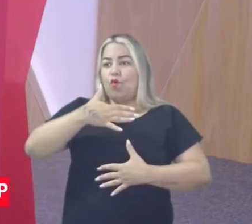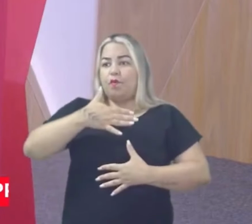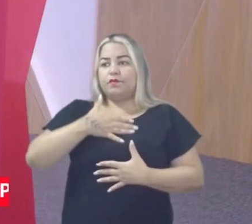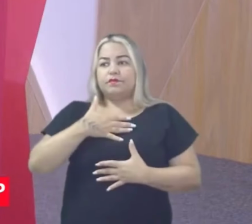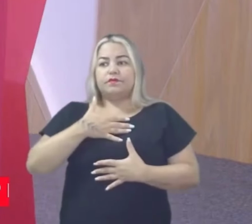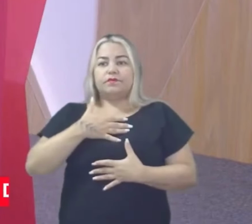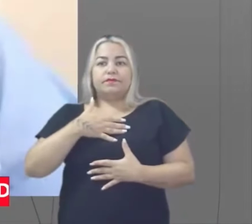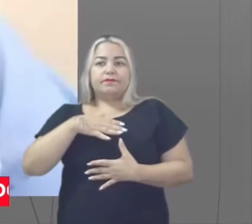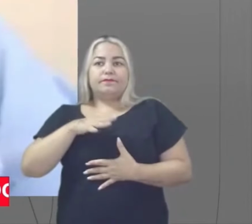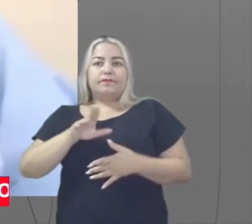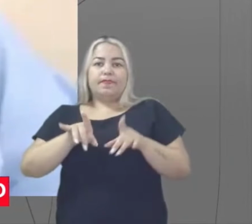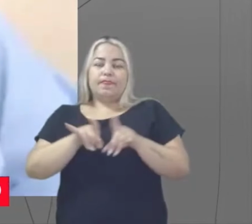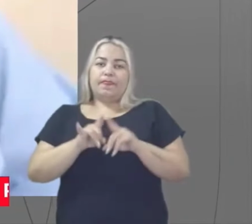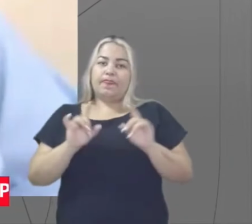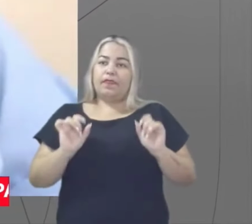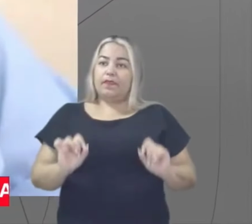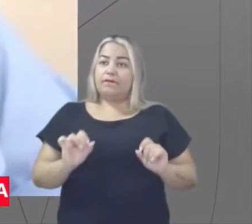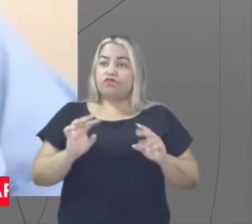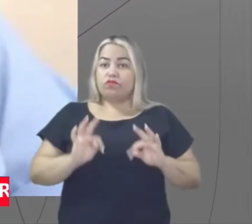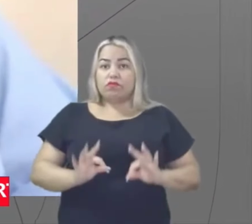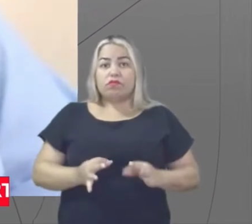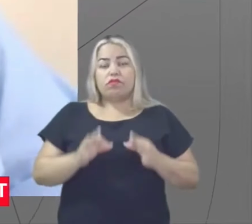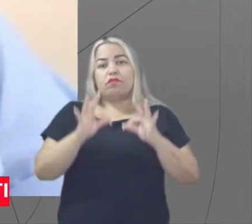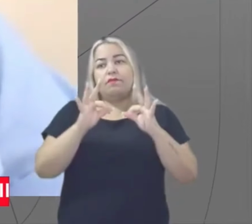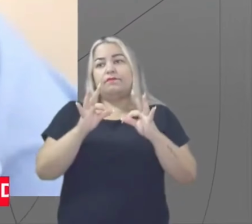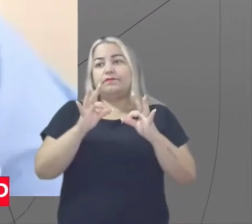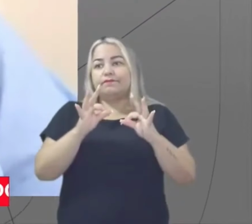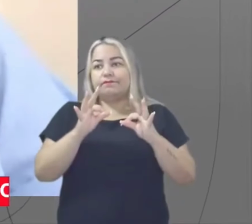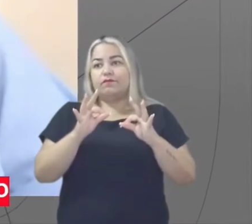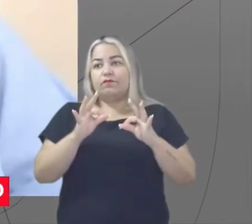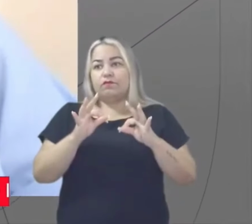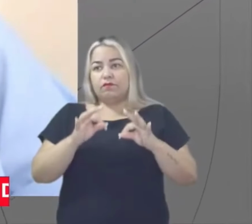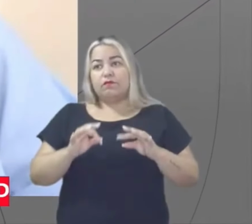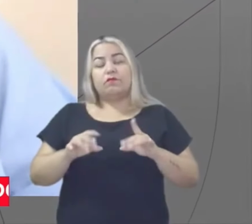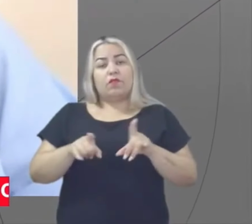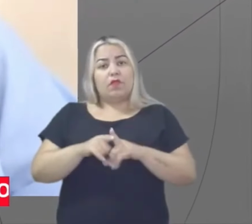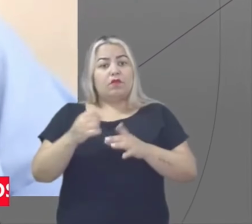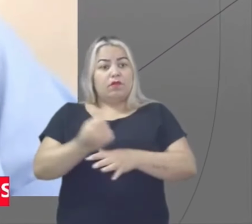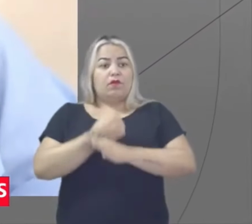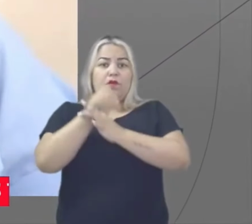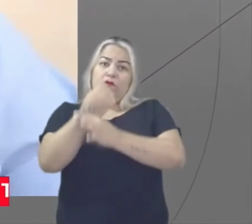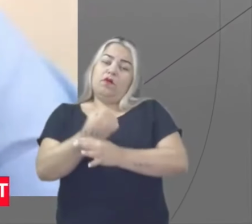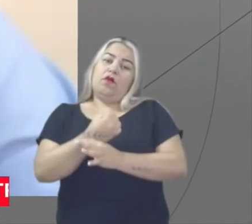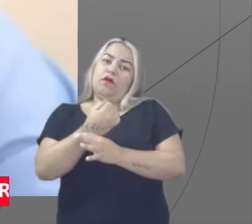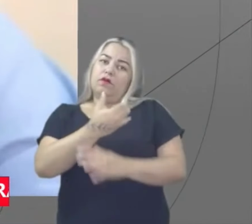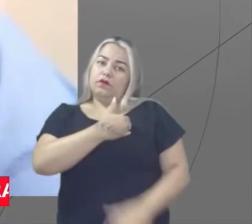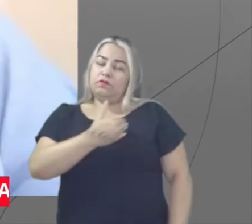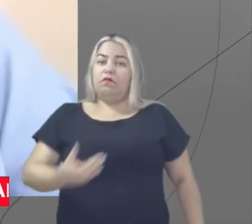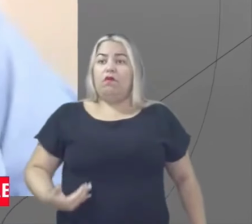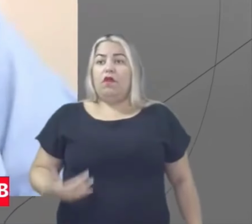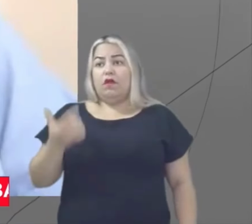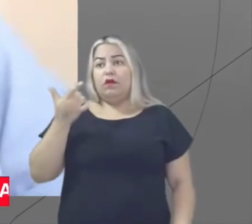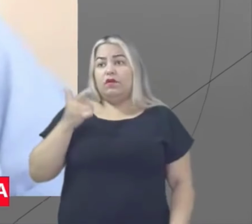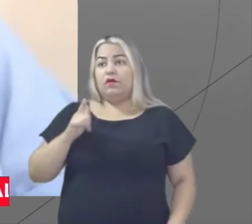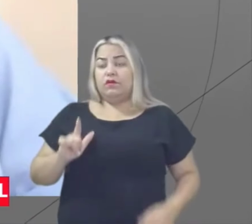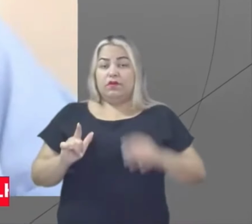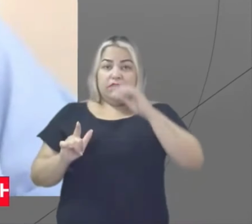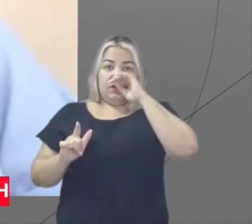A câmara corporal é uma tecnologia que veio para ficar no ambiente de segurança pública. Ela garante para